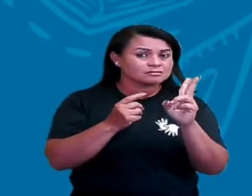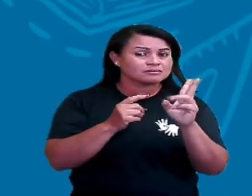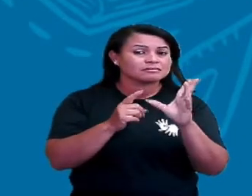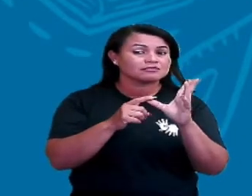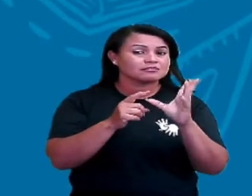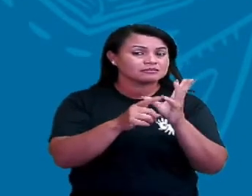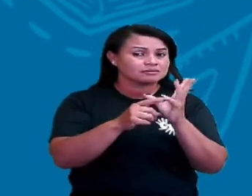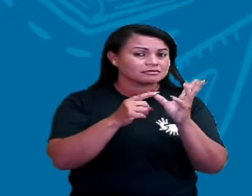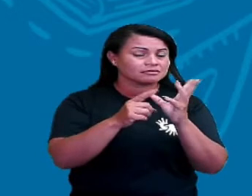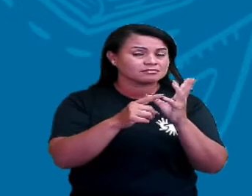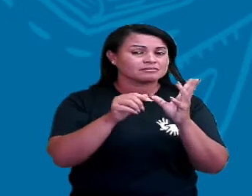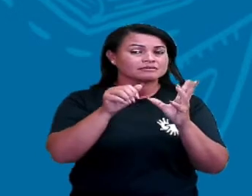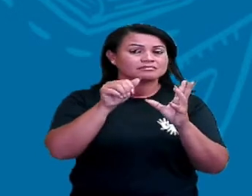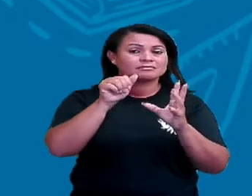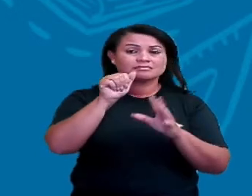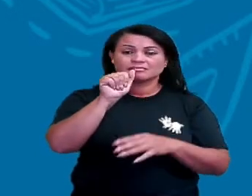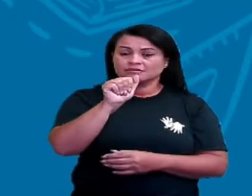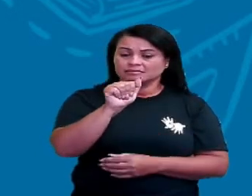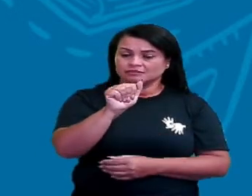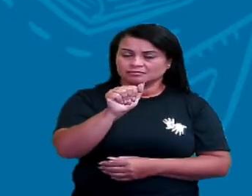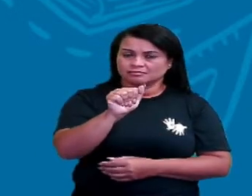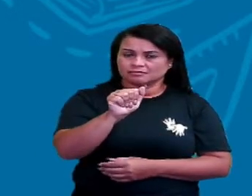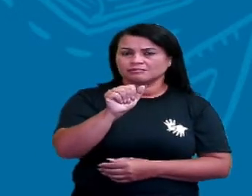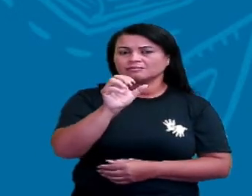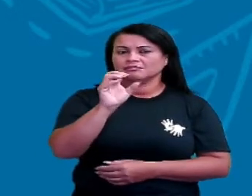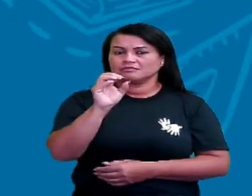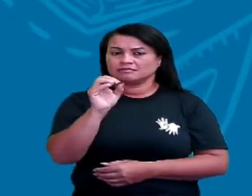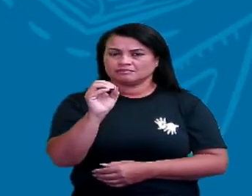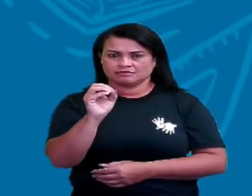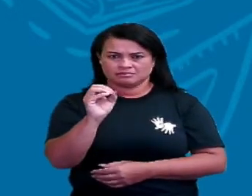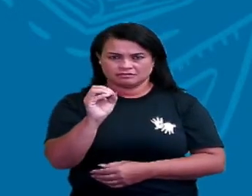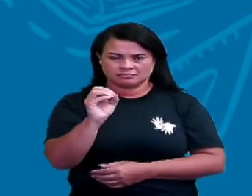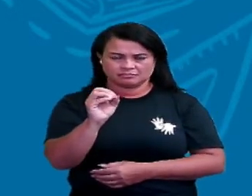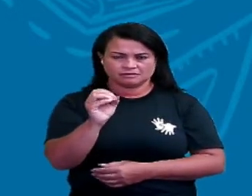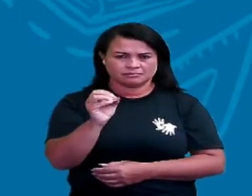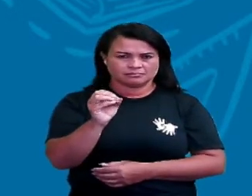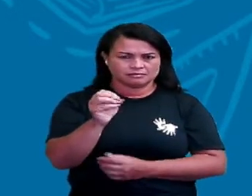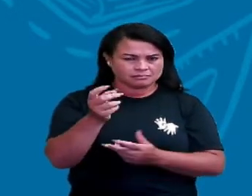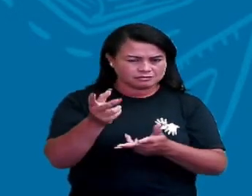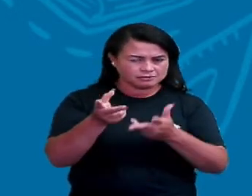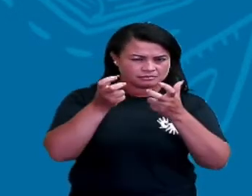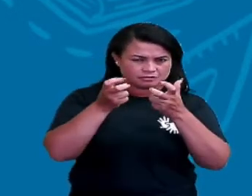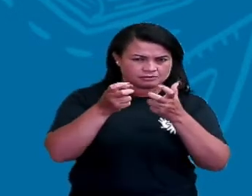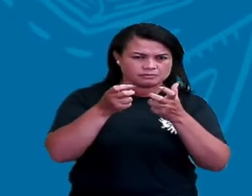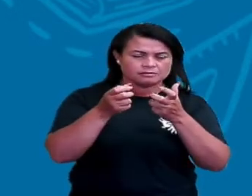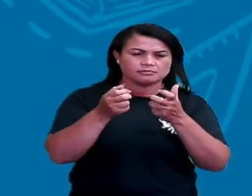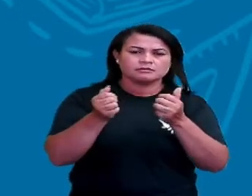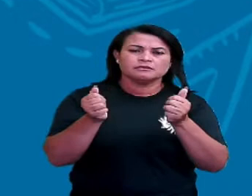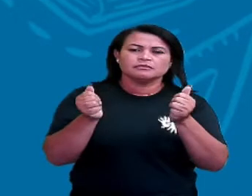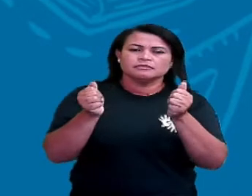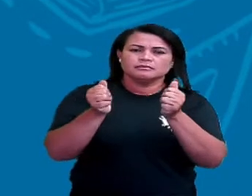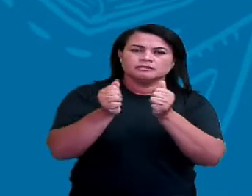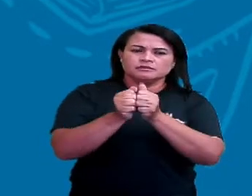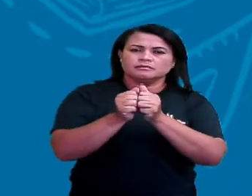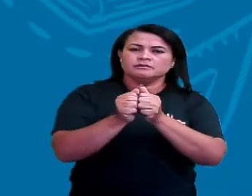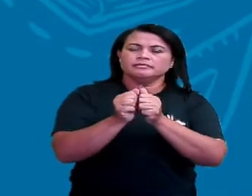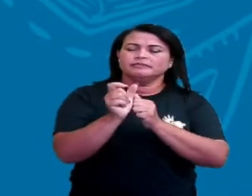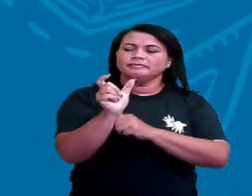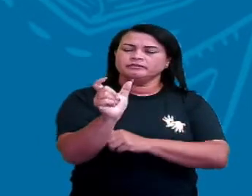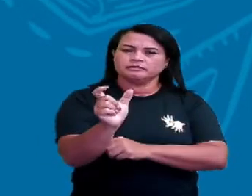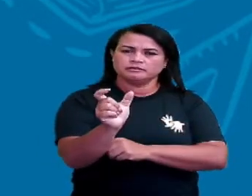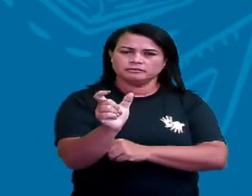vogais. A e O. Elas ajudam a formar